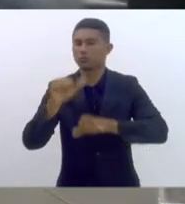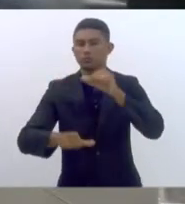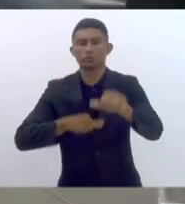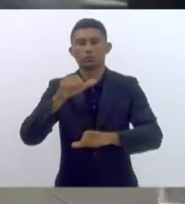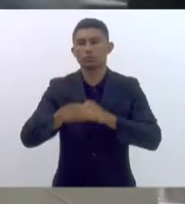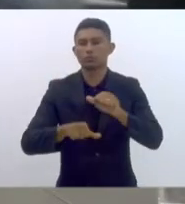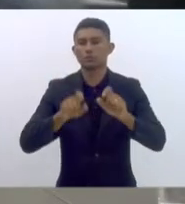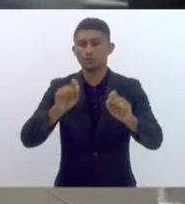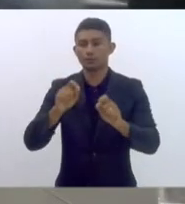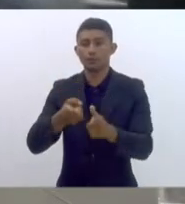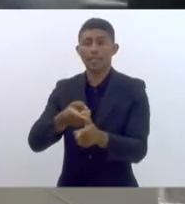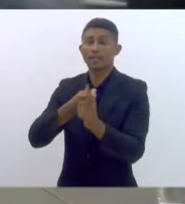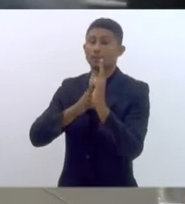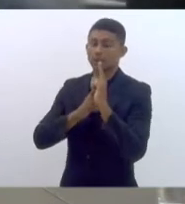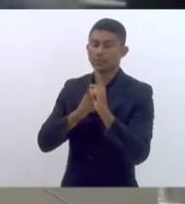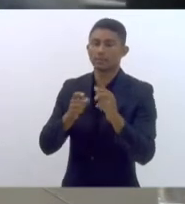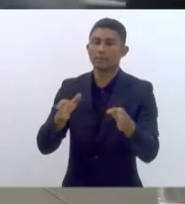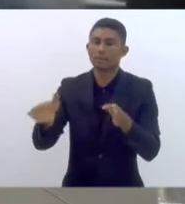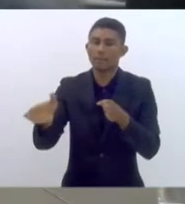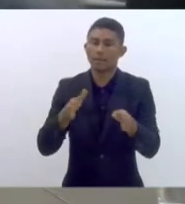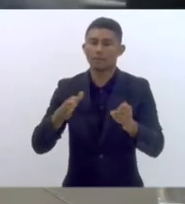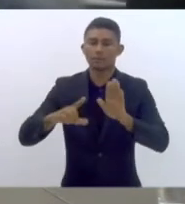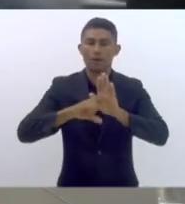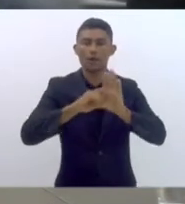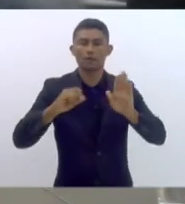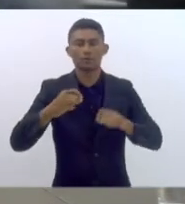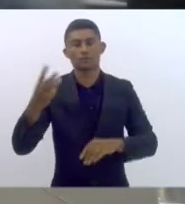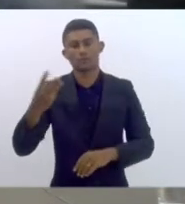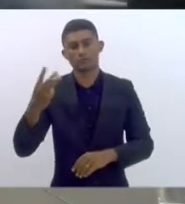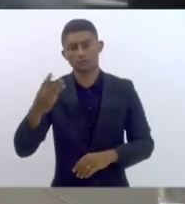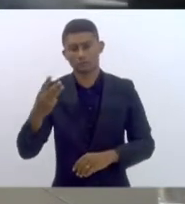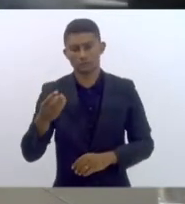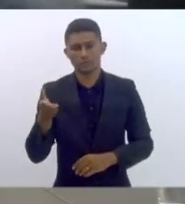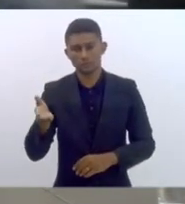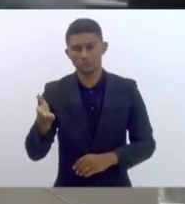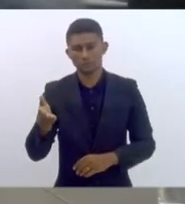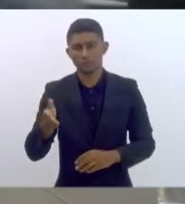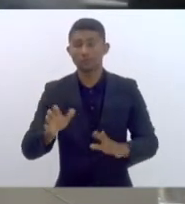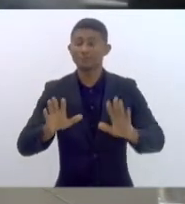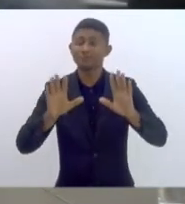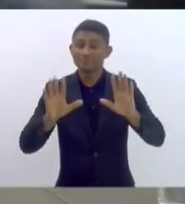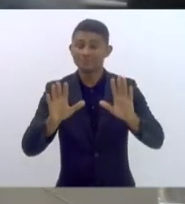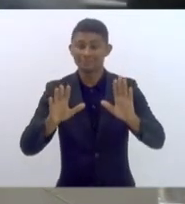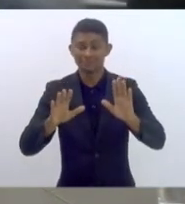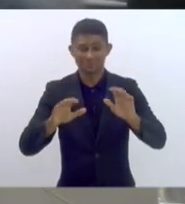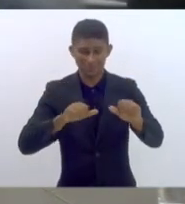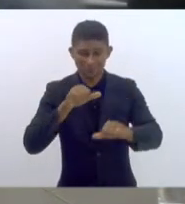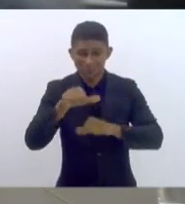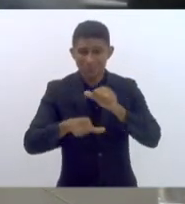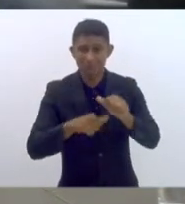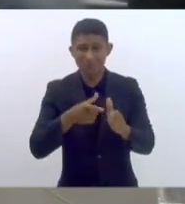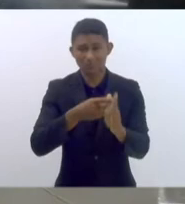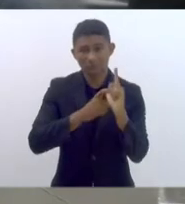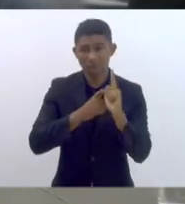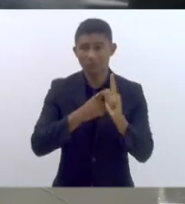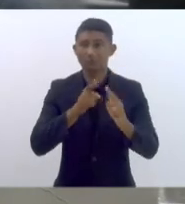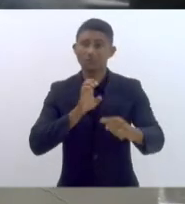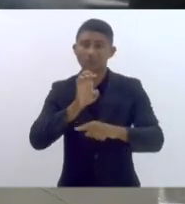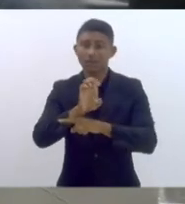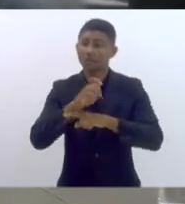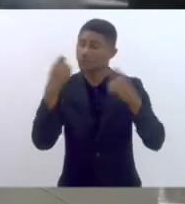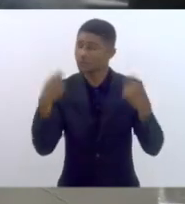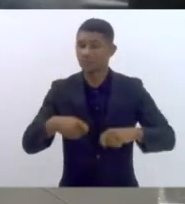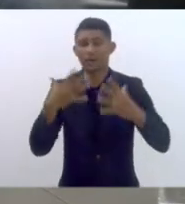pela inadimplência do período do artigo 3º. Mas até para poder trocar essa inadimplência, o Estado tem que aderir ao artigo